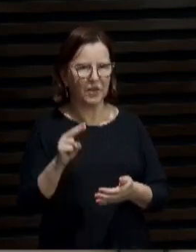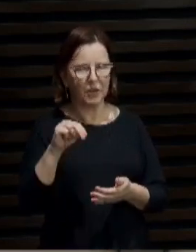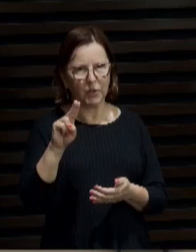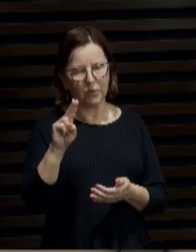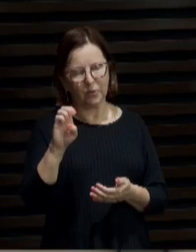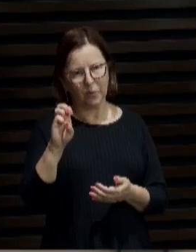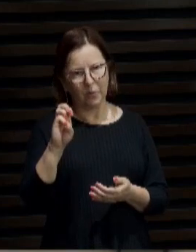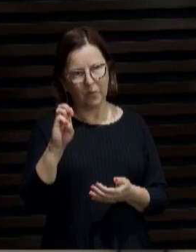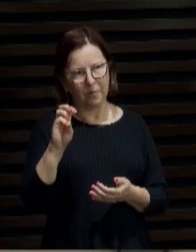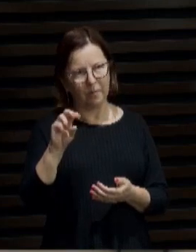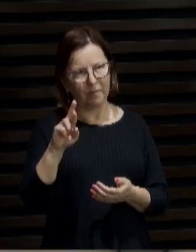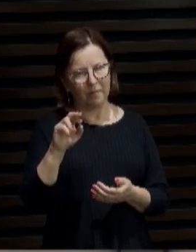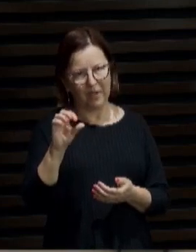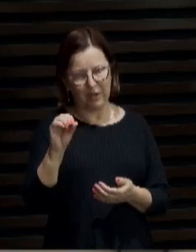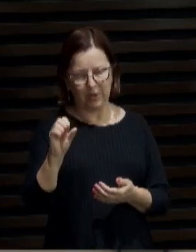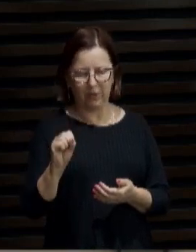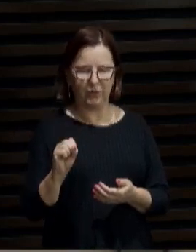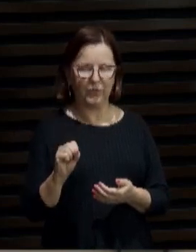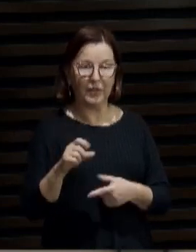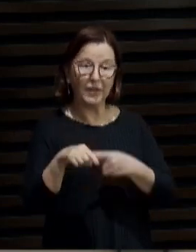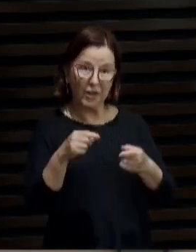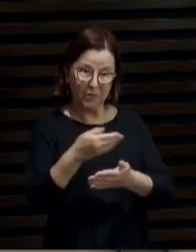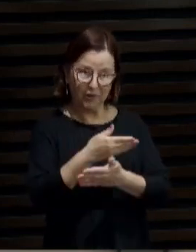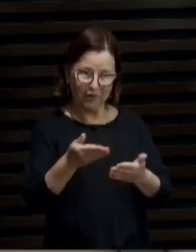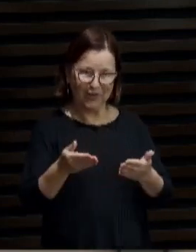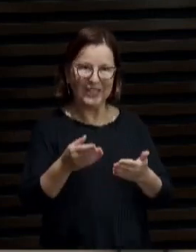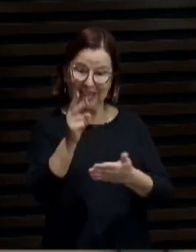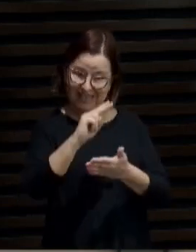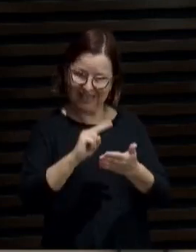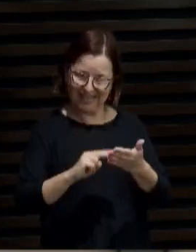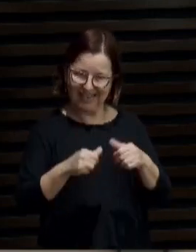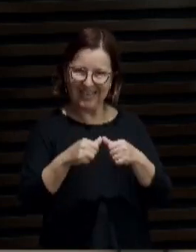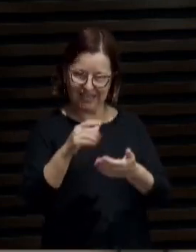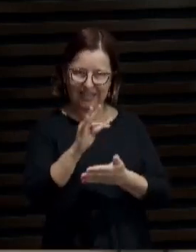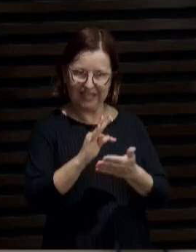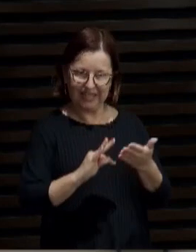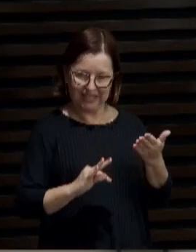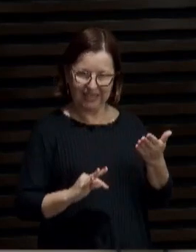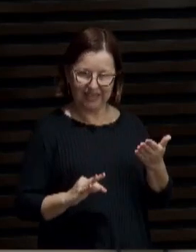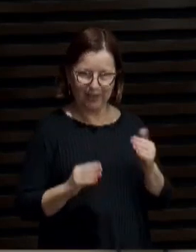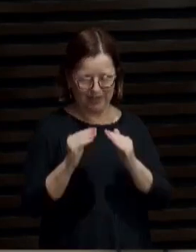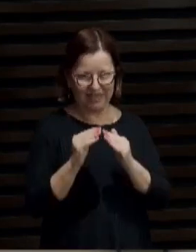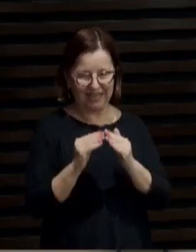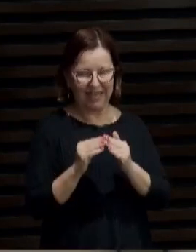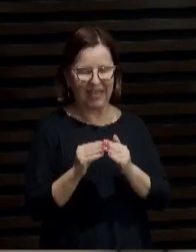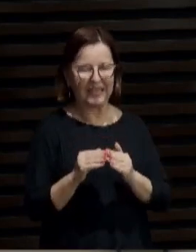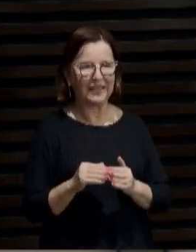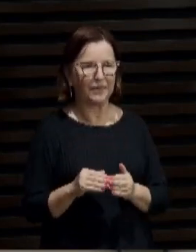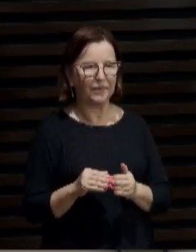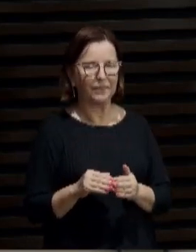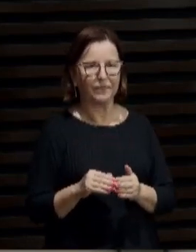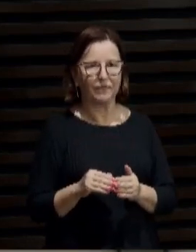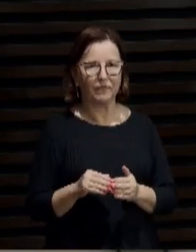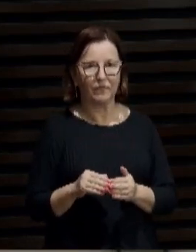encorajo os irmãos a depois em casa lerem esse texto, grifem aí se puderem, escrevam ao lado aí no boletim. É muito,